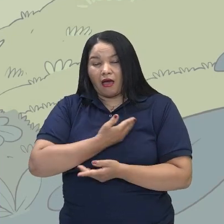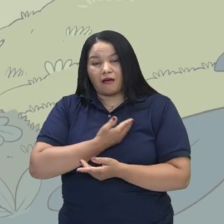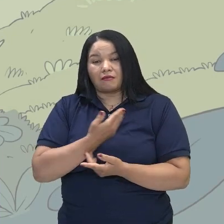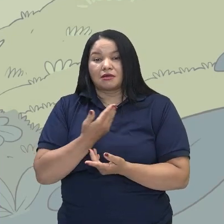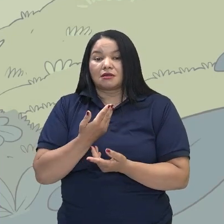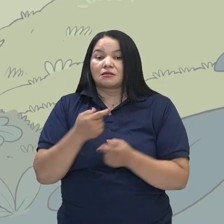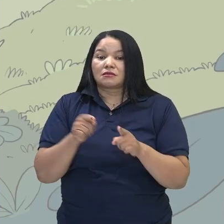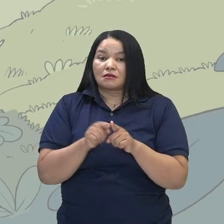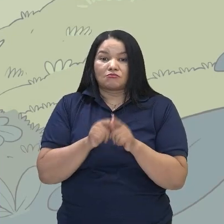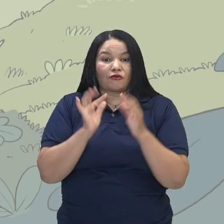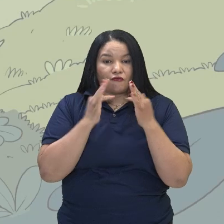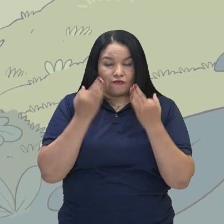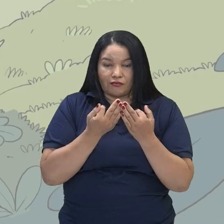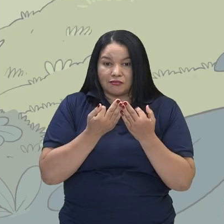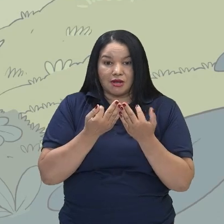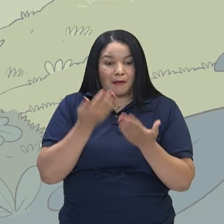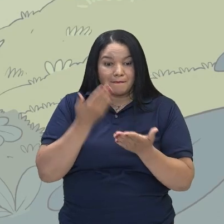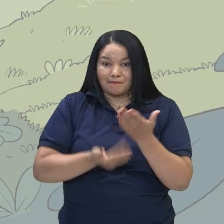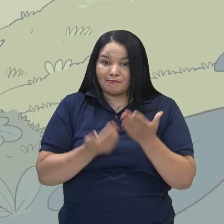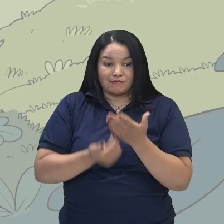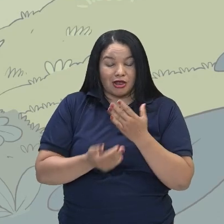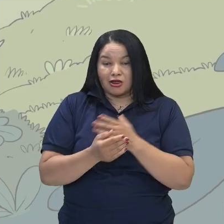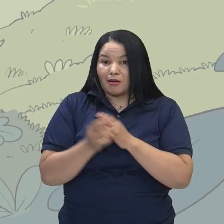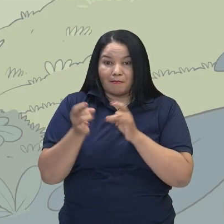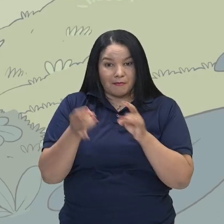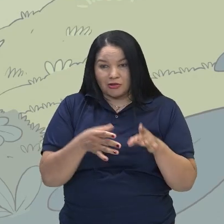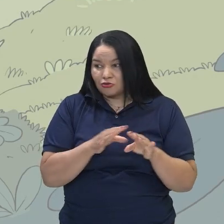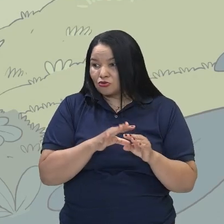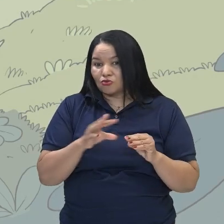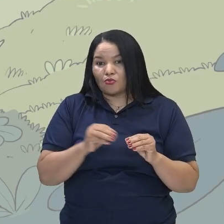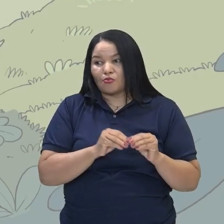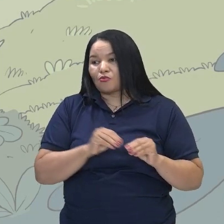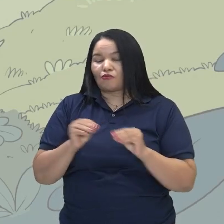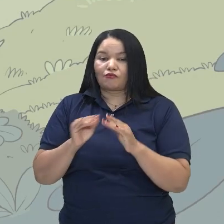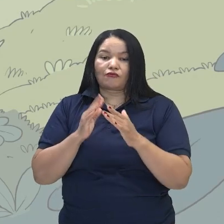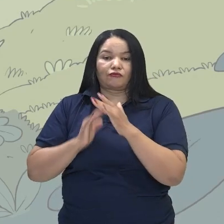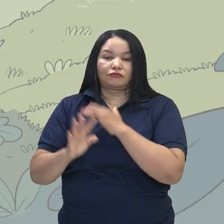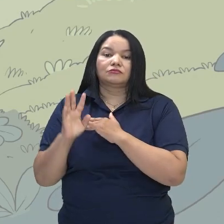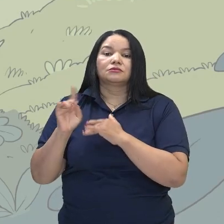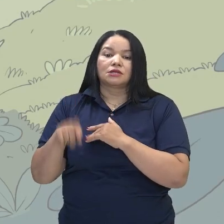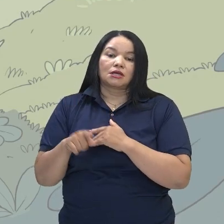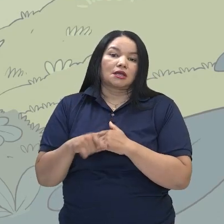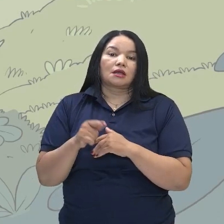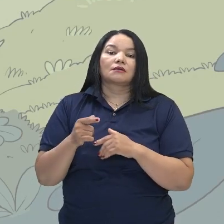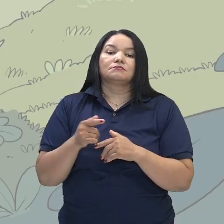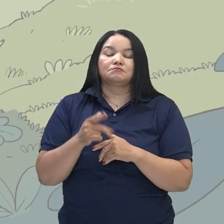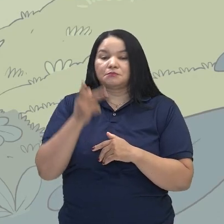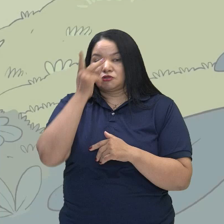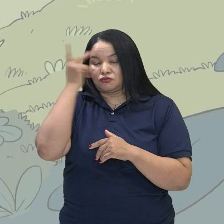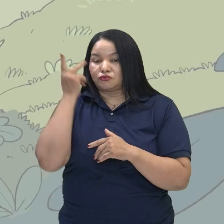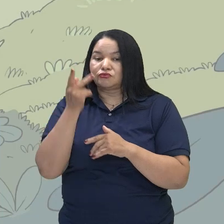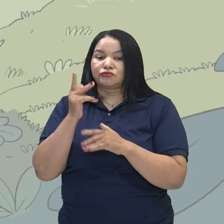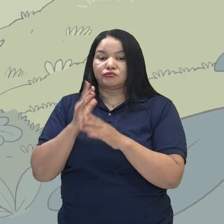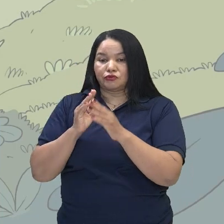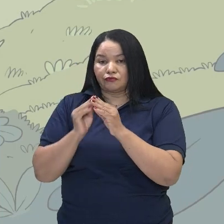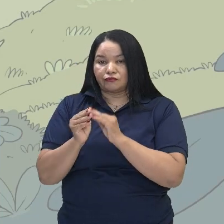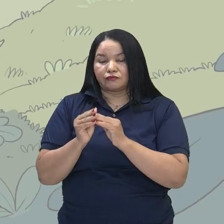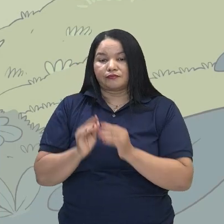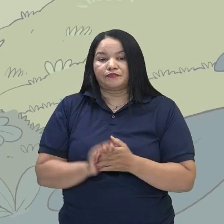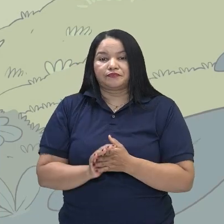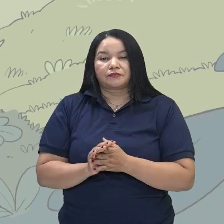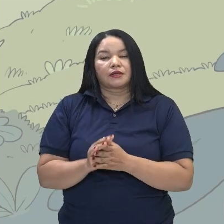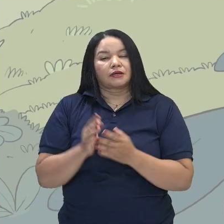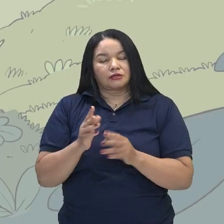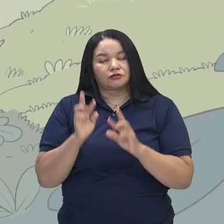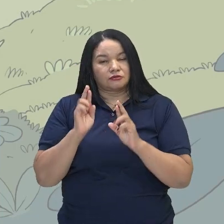e até sua família? Pois é, infelizmente, isso é comum com as pessoas refugiadas. Eu desejo que a nossa